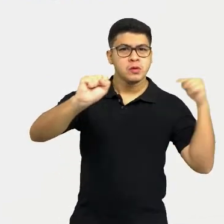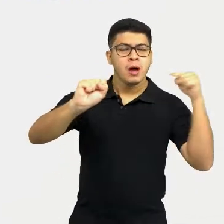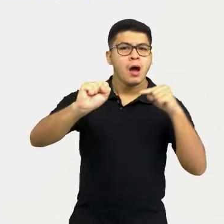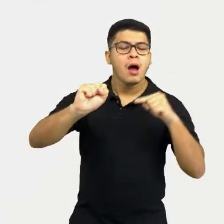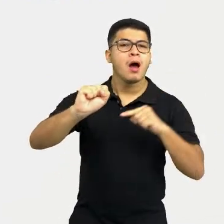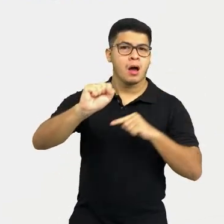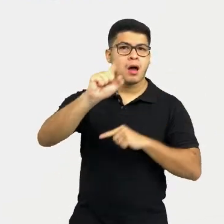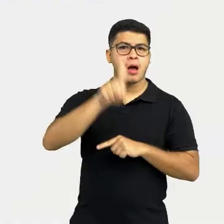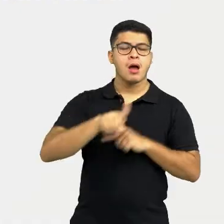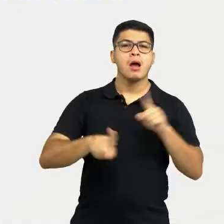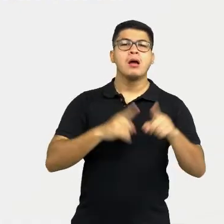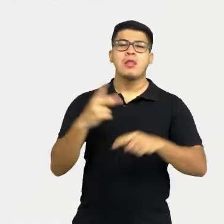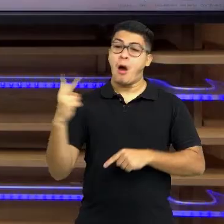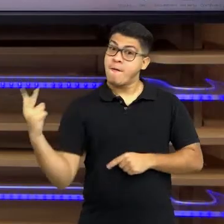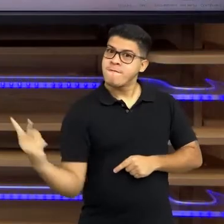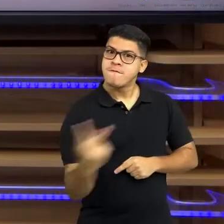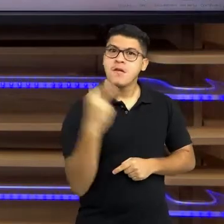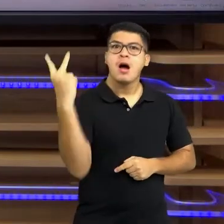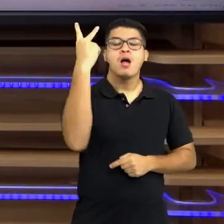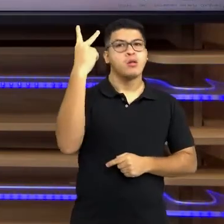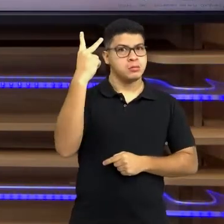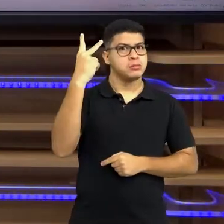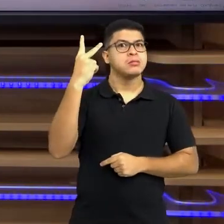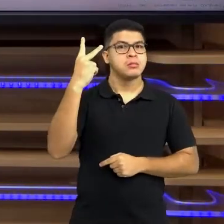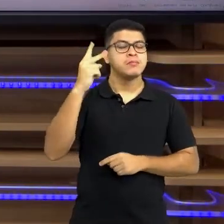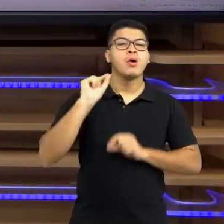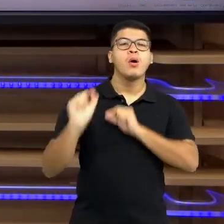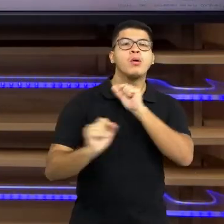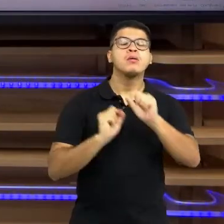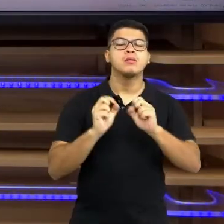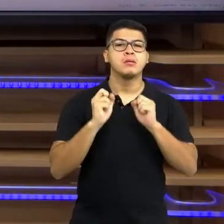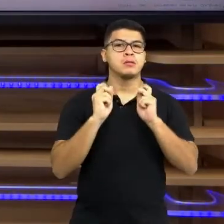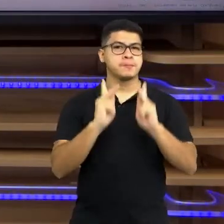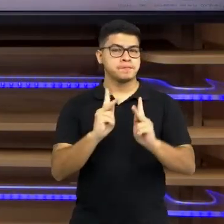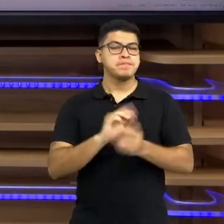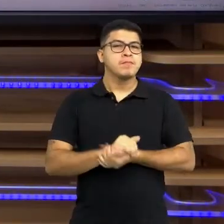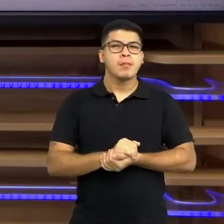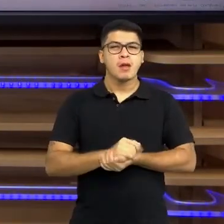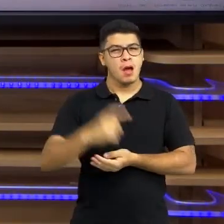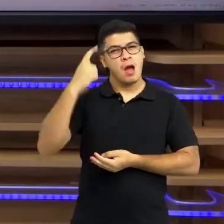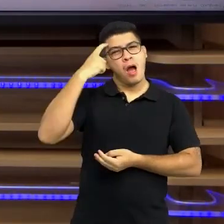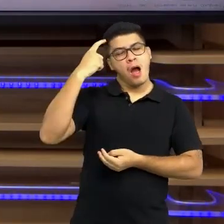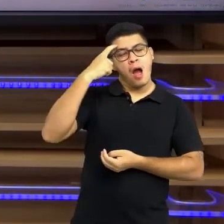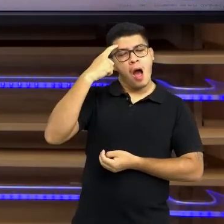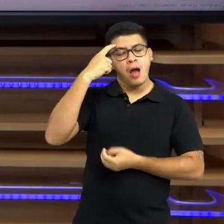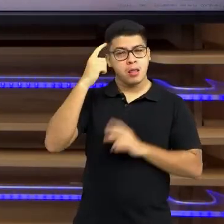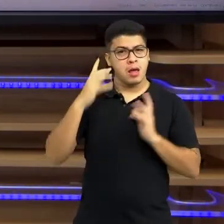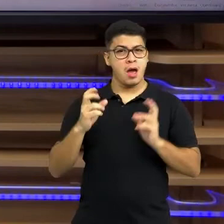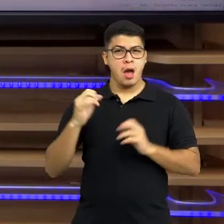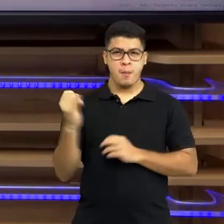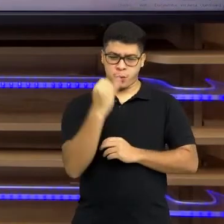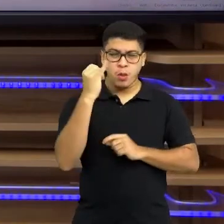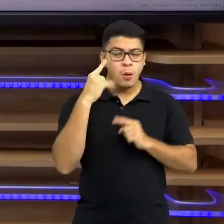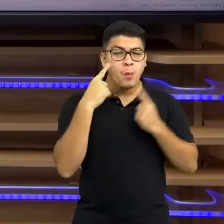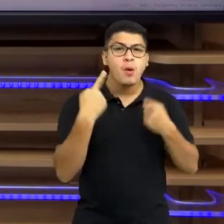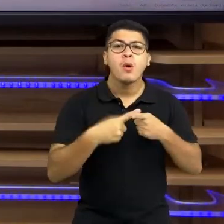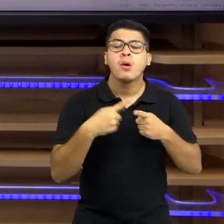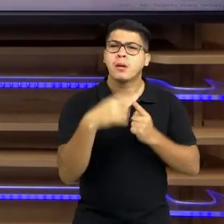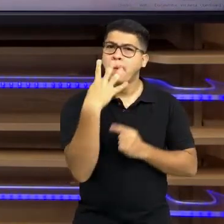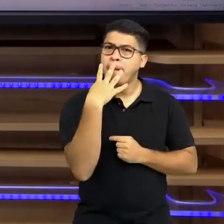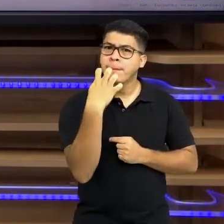da transvaloração. Tá bom, gente? Então essa ideia é muito importante. Por quê? Porque o Nietzsche ele